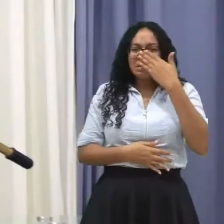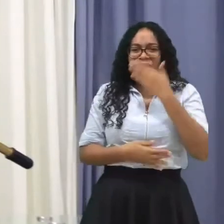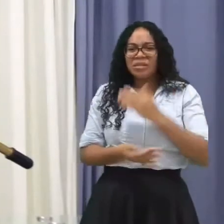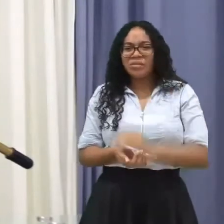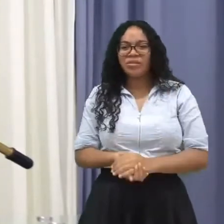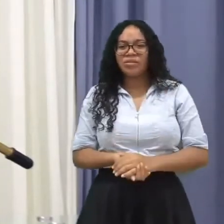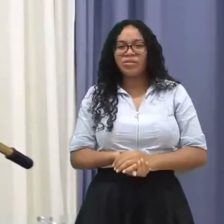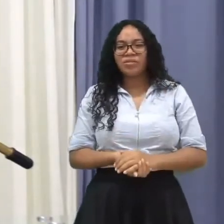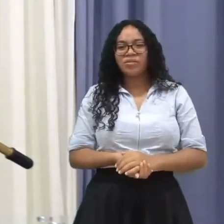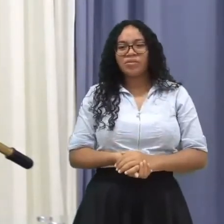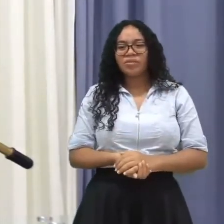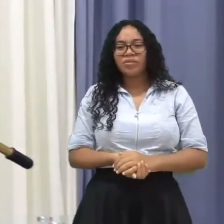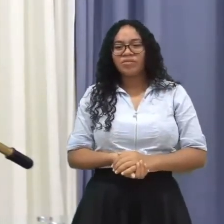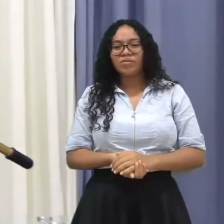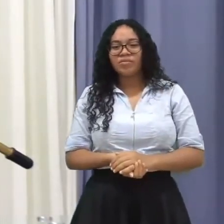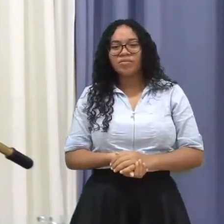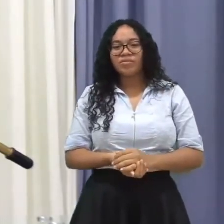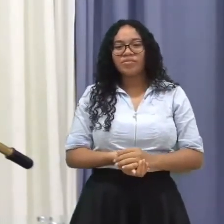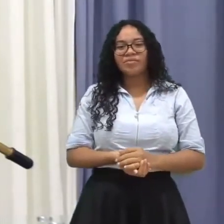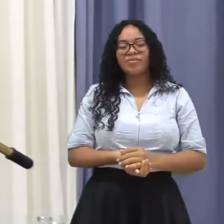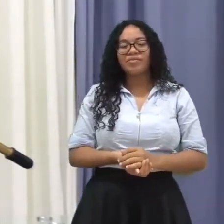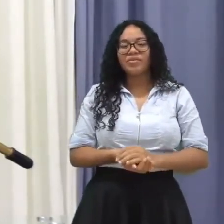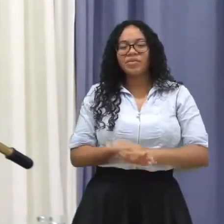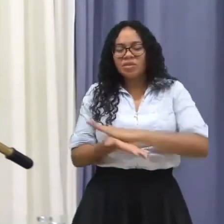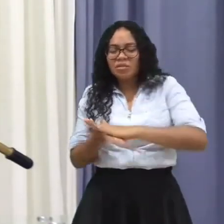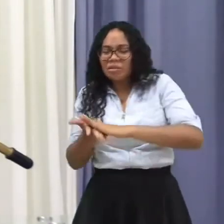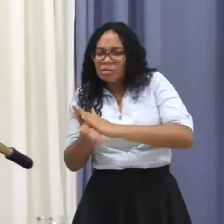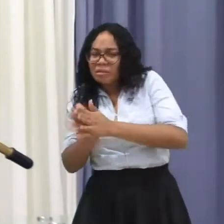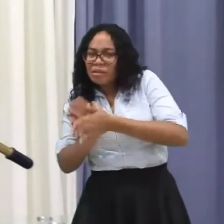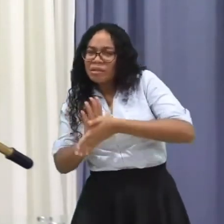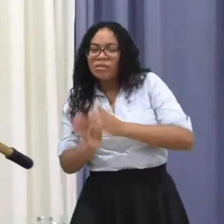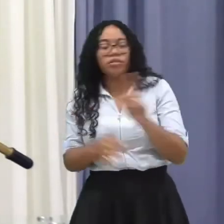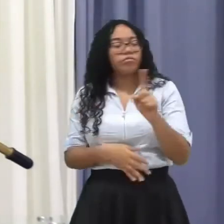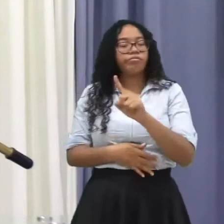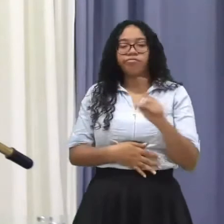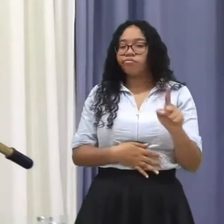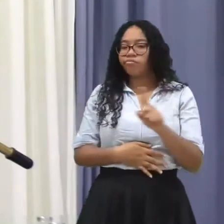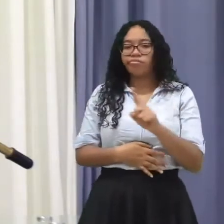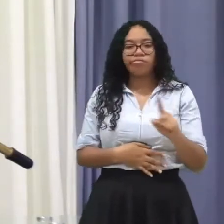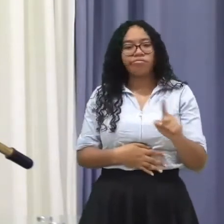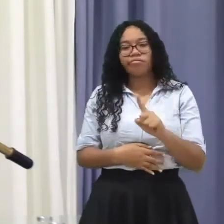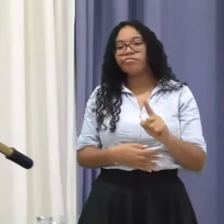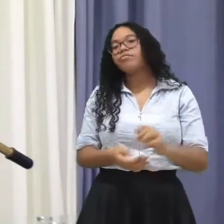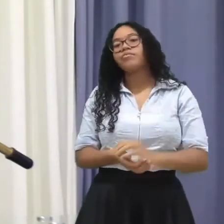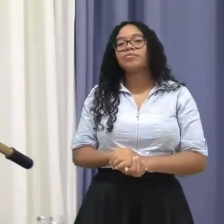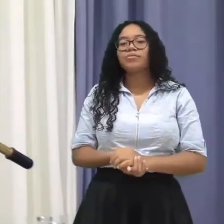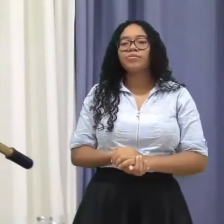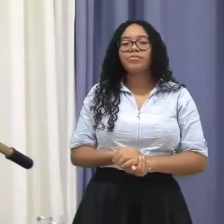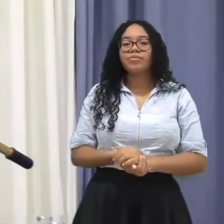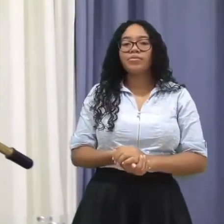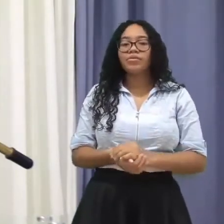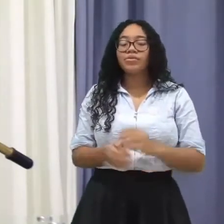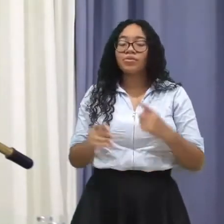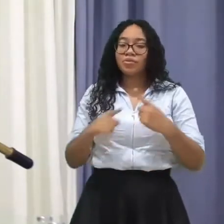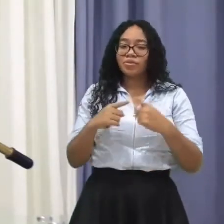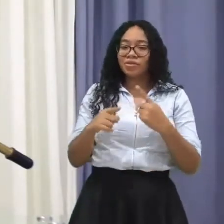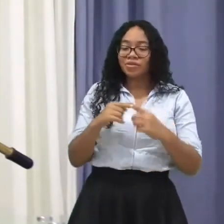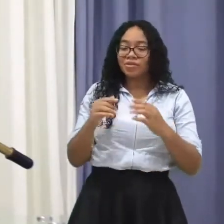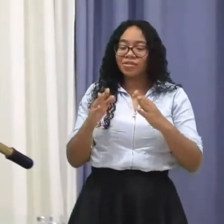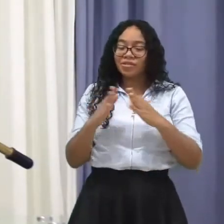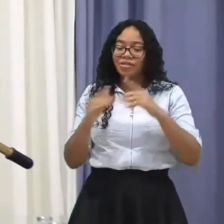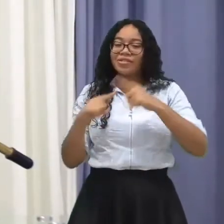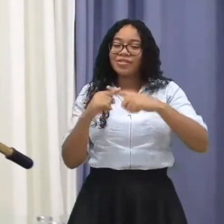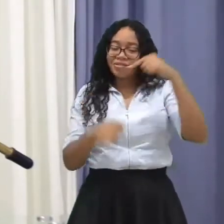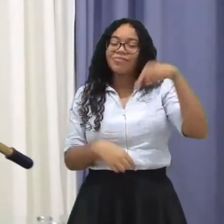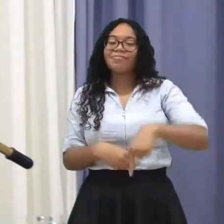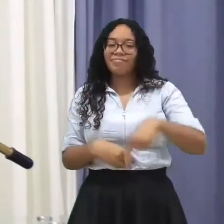gênero? Não. O Espírito Santo suporta tudo isso por causa da eleita, por causa da noiva que está aqui. É só